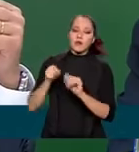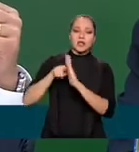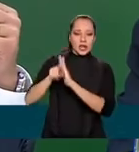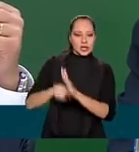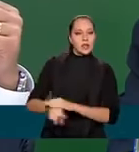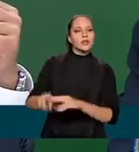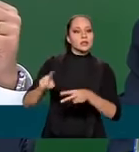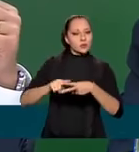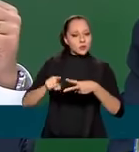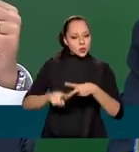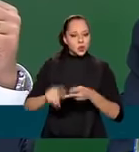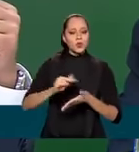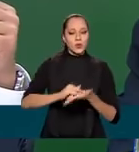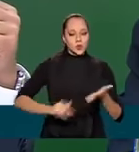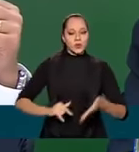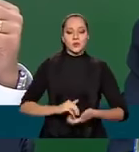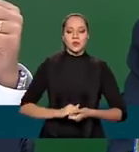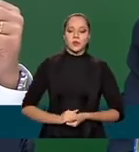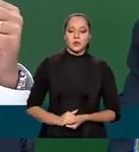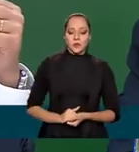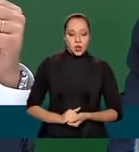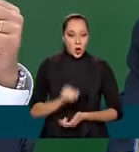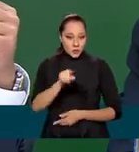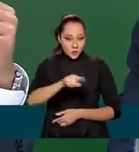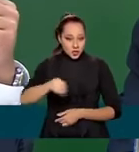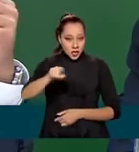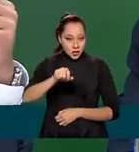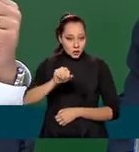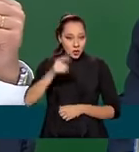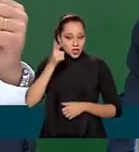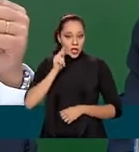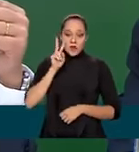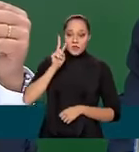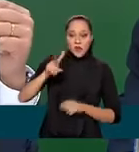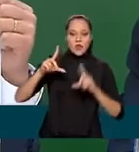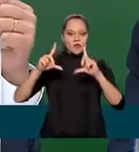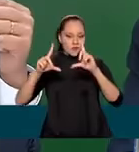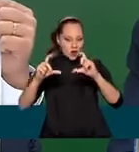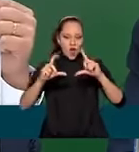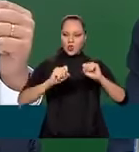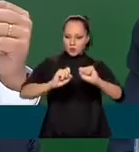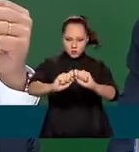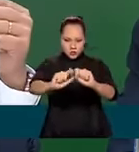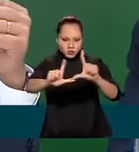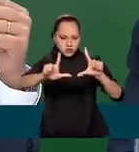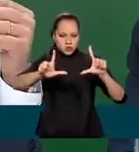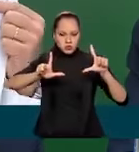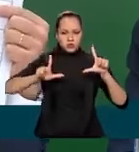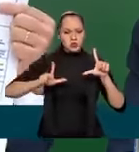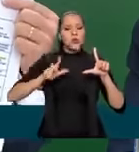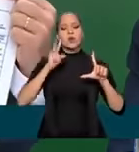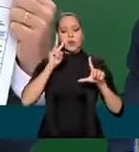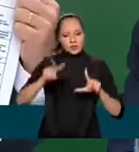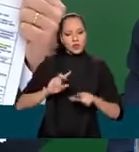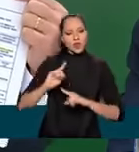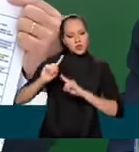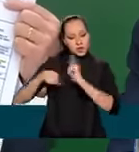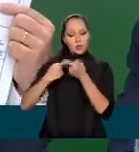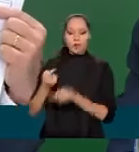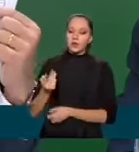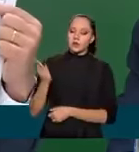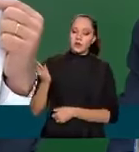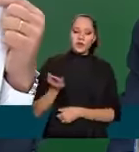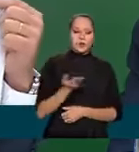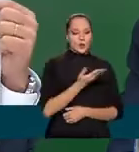análise dos dois documentos como vocês podem ver fotografia E amplie otonelson vai